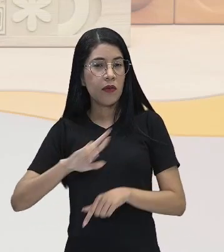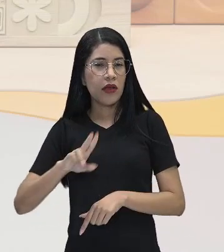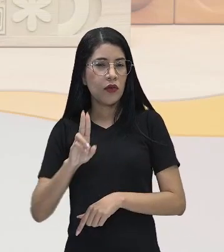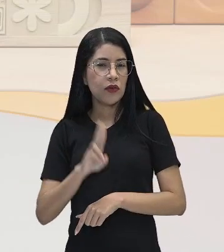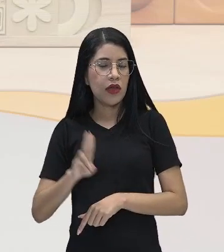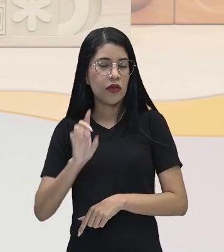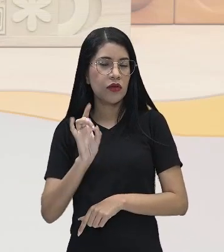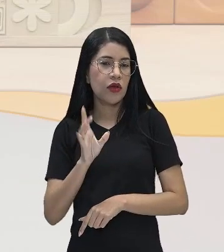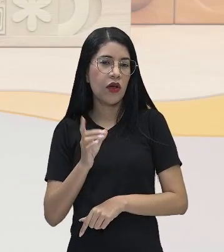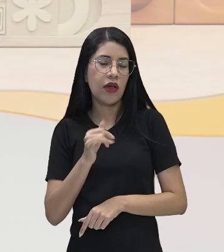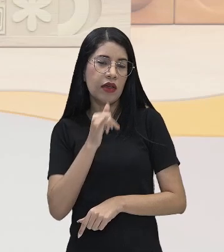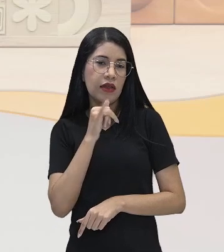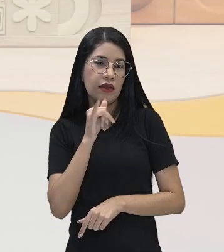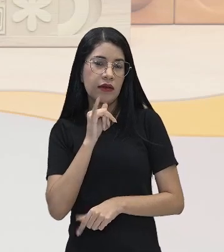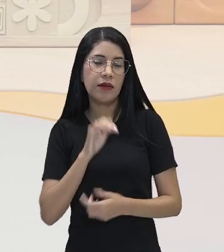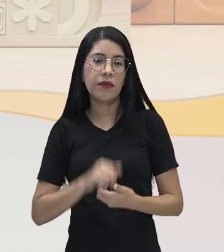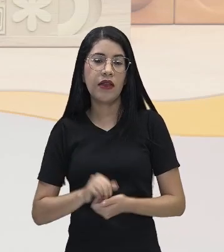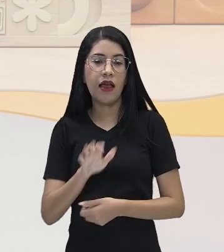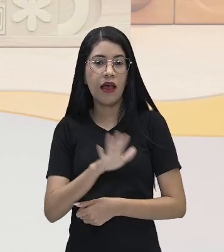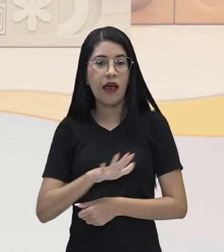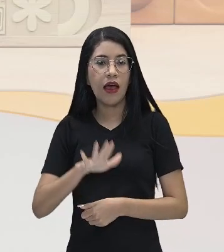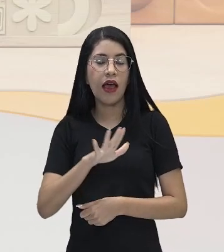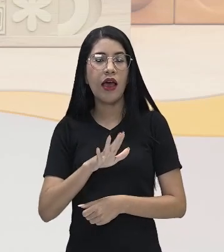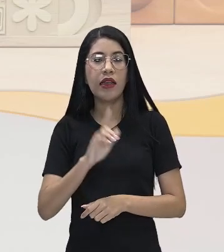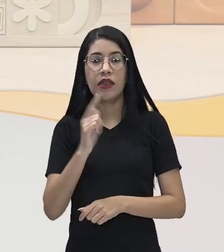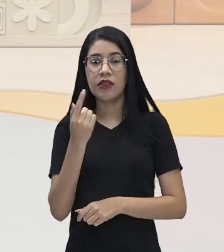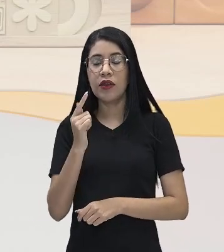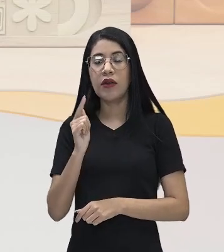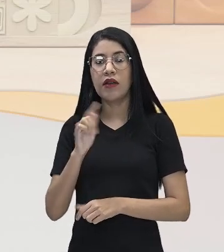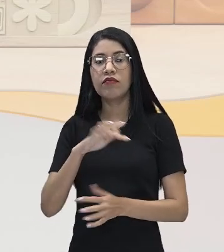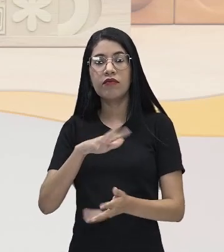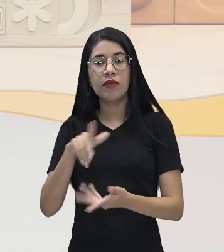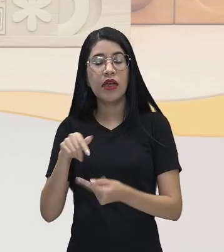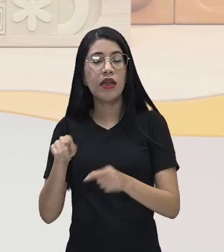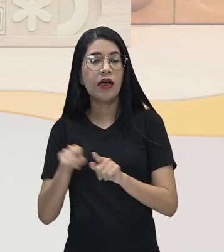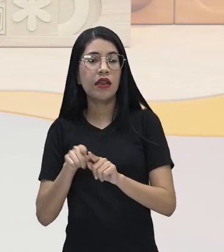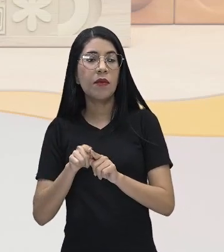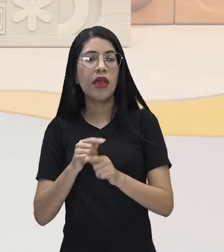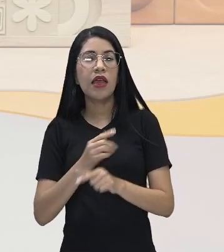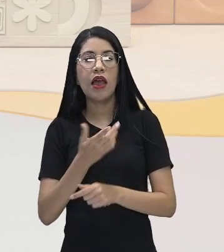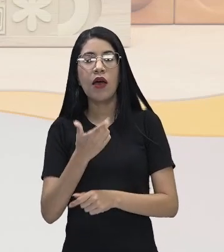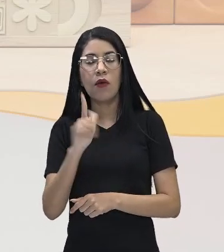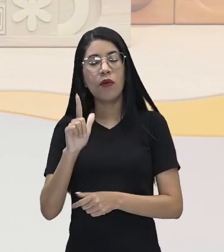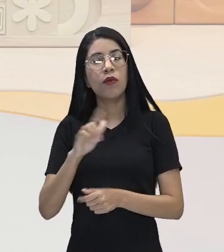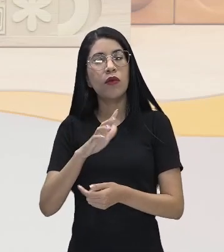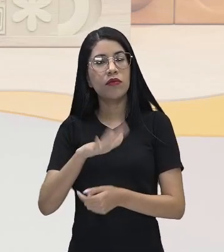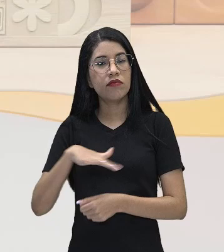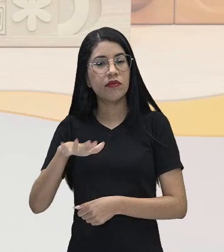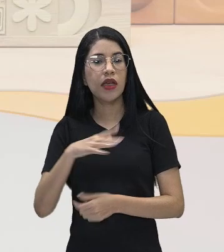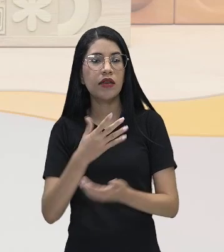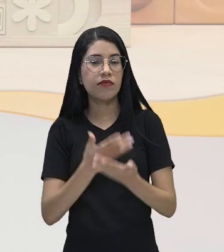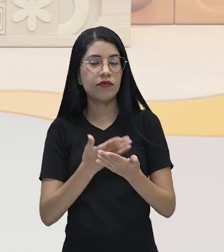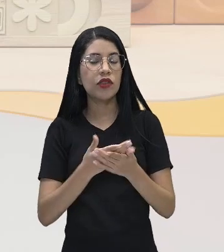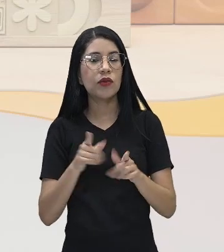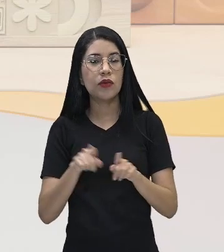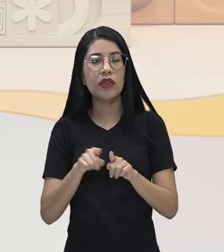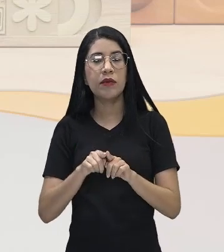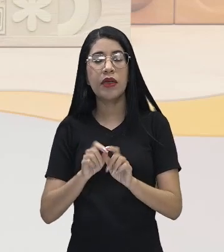somente na área da geografia, eles são utilizados também por outras áreas de conhecimentos. Mas para a